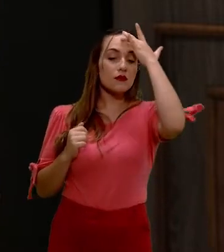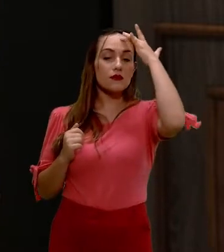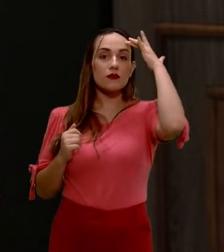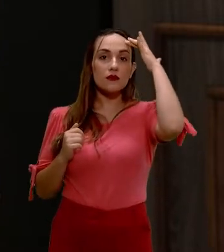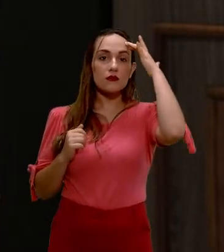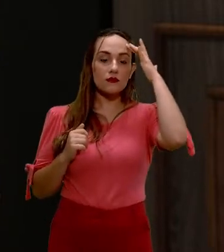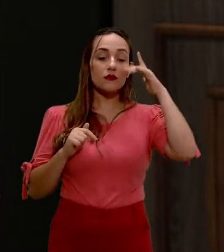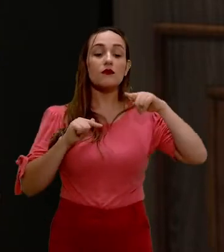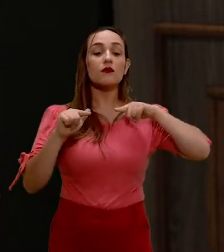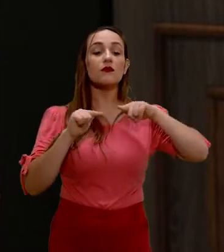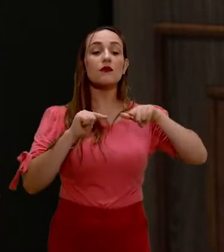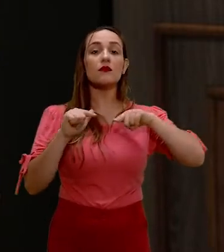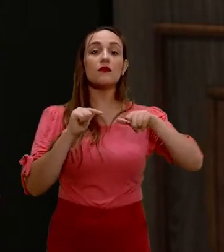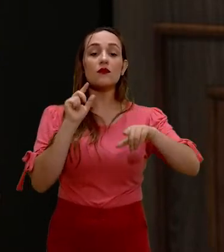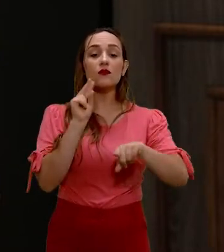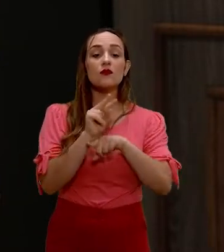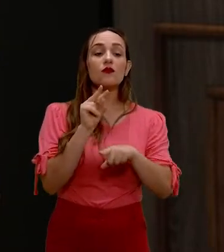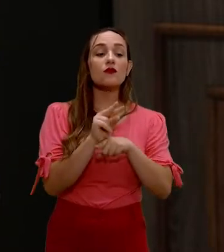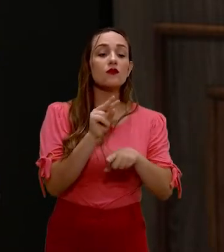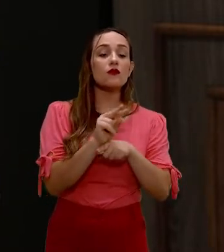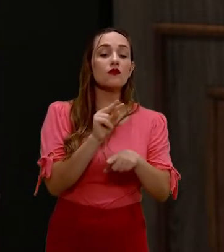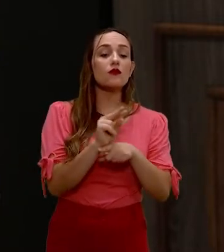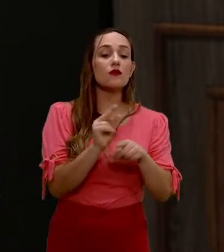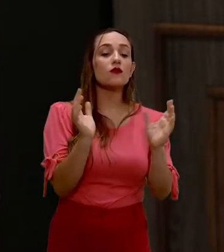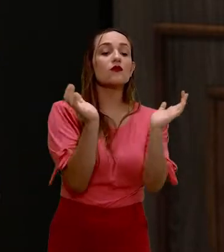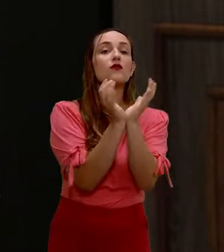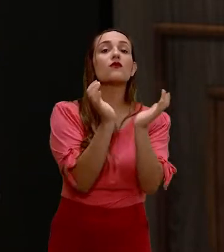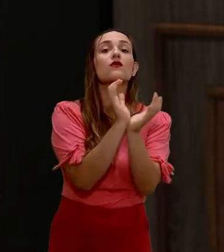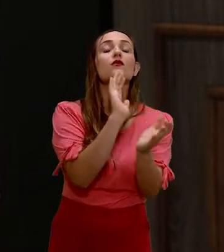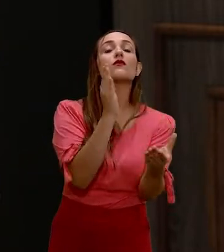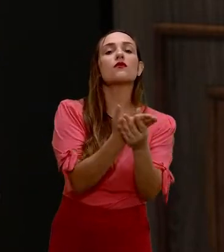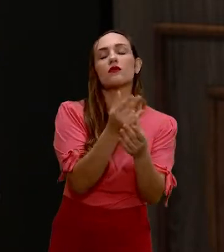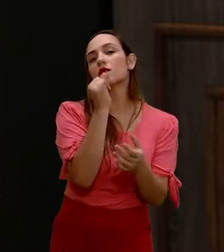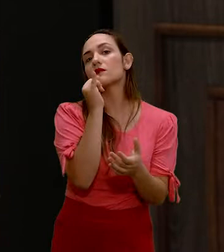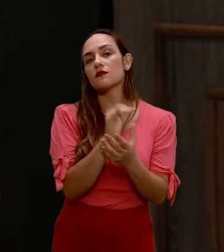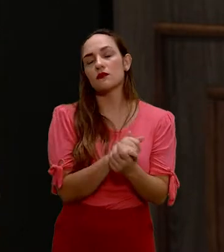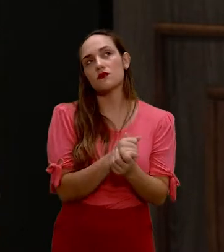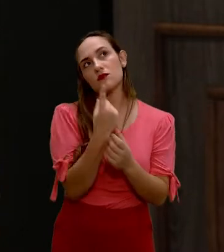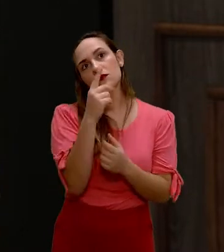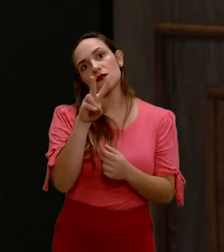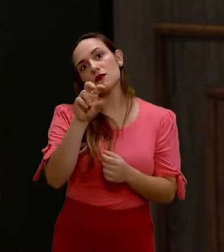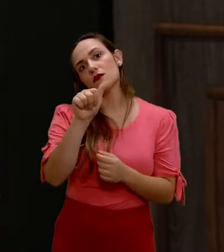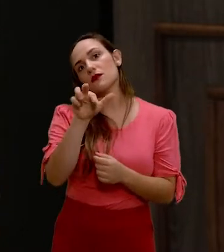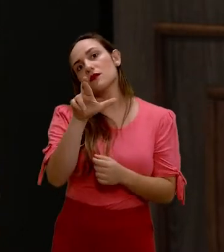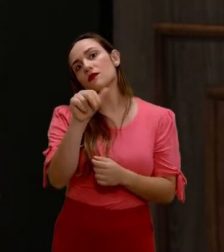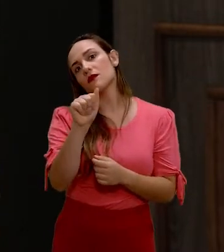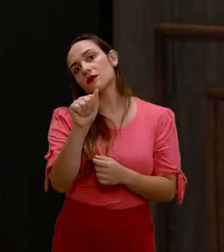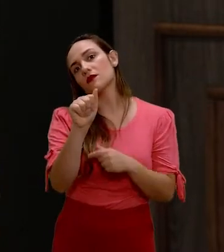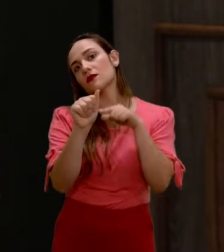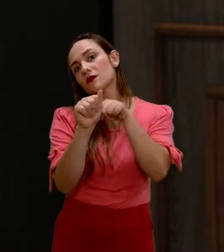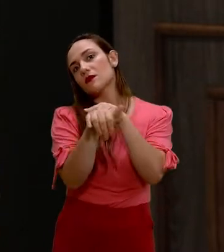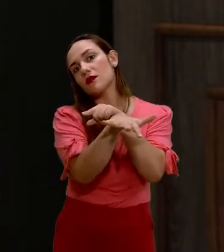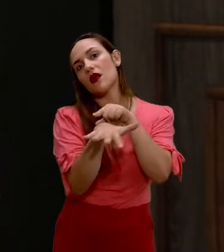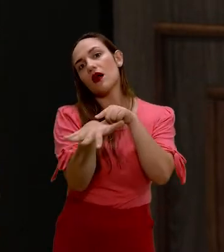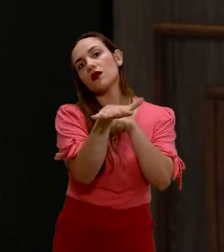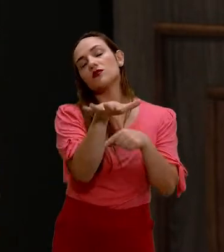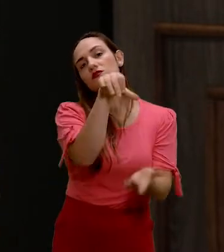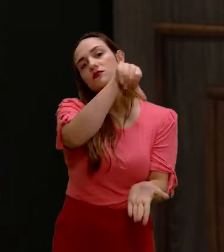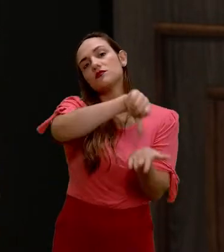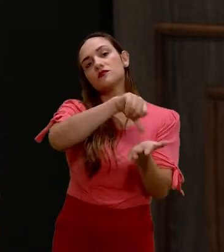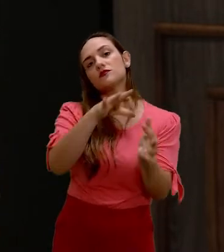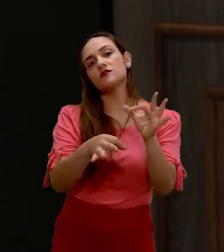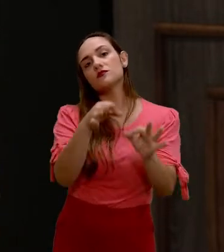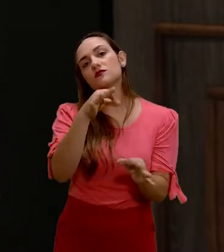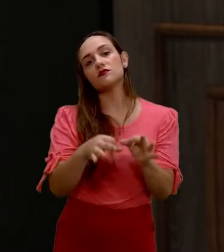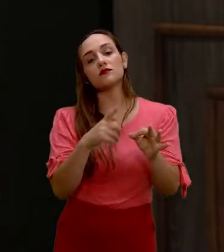de determinado número de processos. Imaginemos que uma vara tenha 3.000 processos.